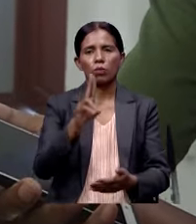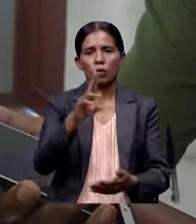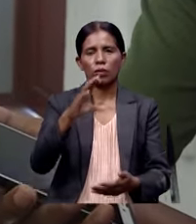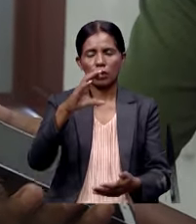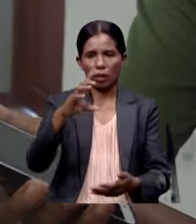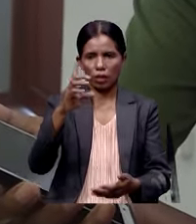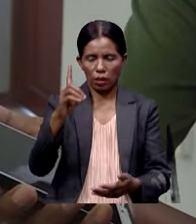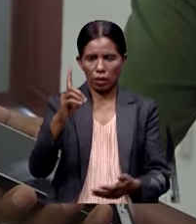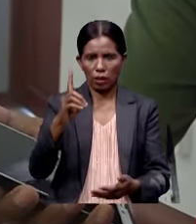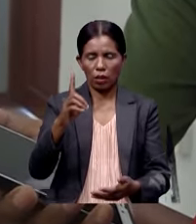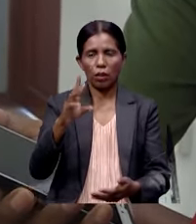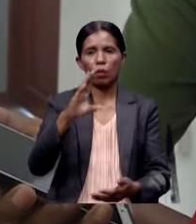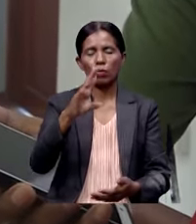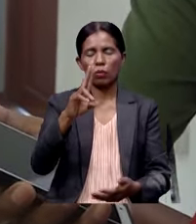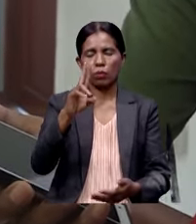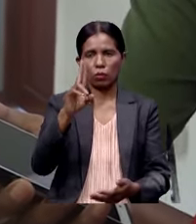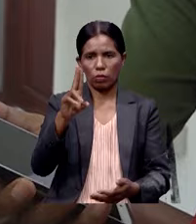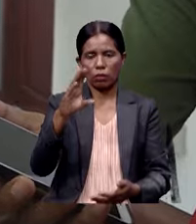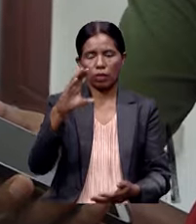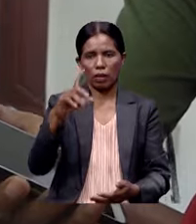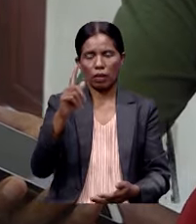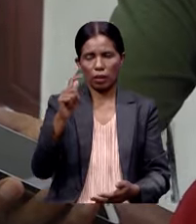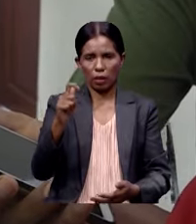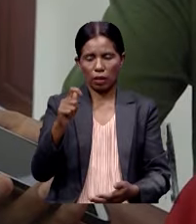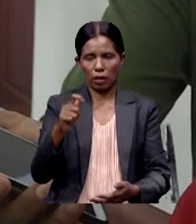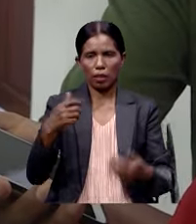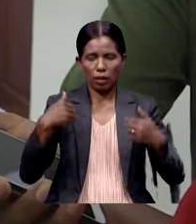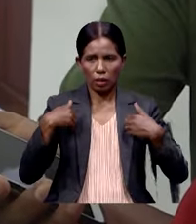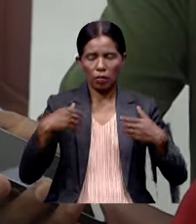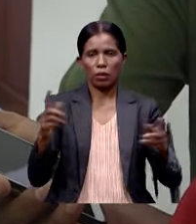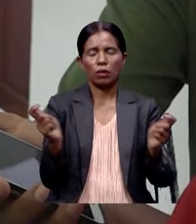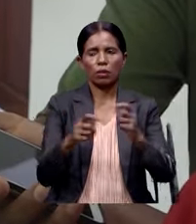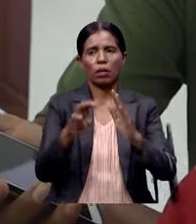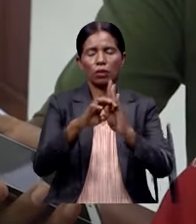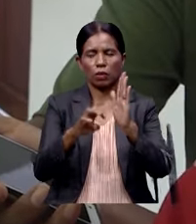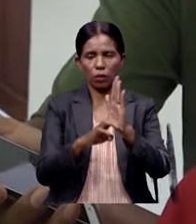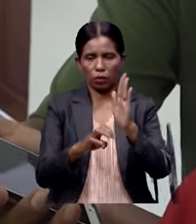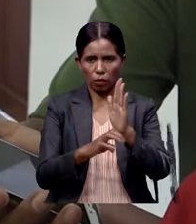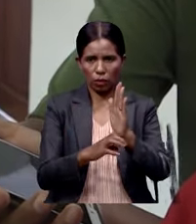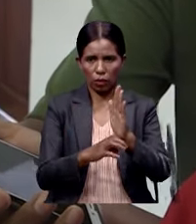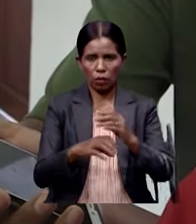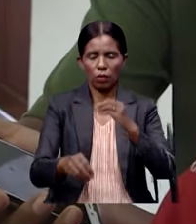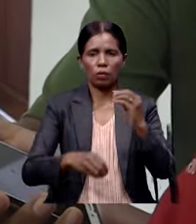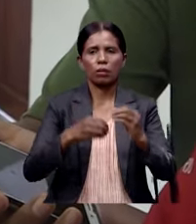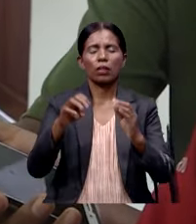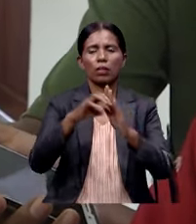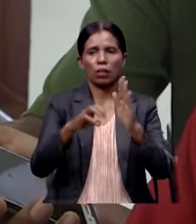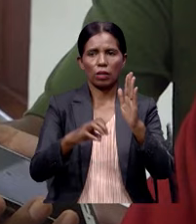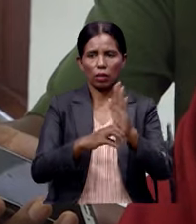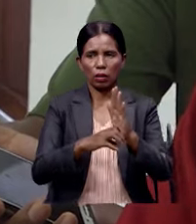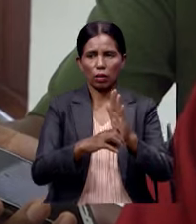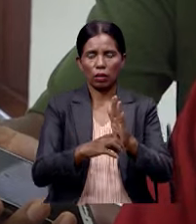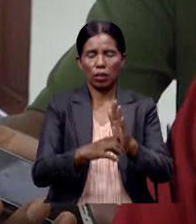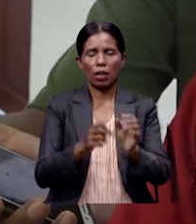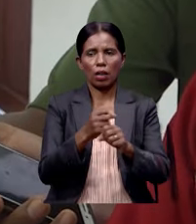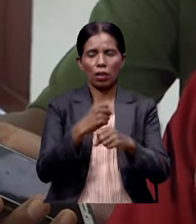Mos, Halomos, ia reestrutura o Ituan, quando vai ia estrutura laranja. Renova